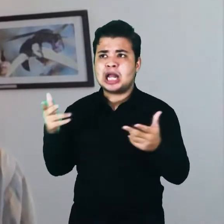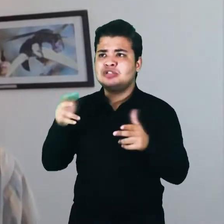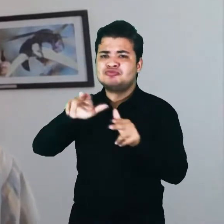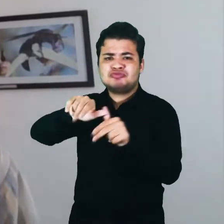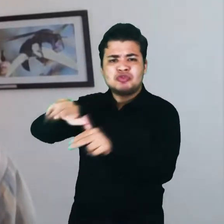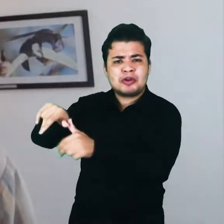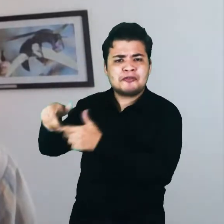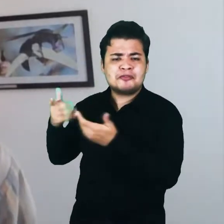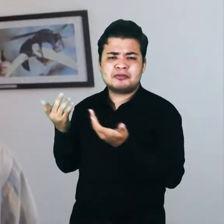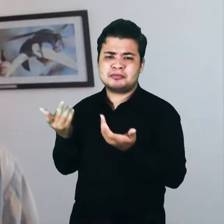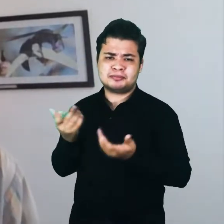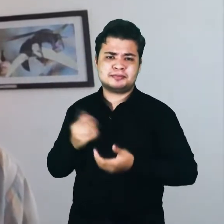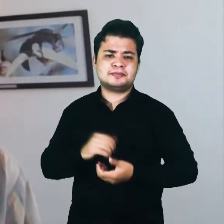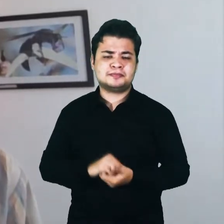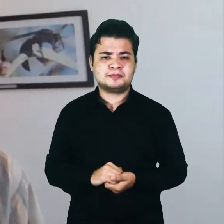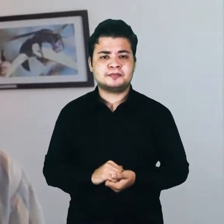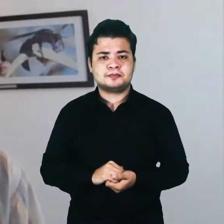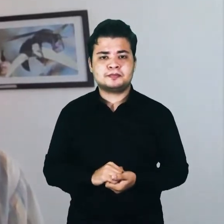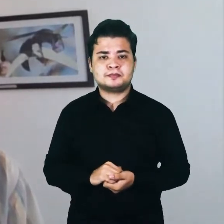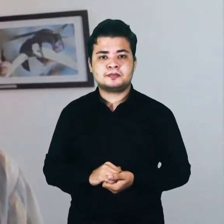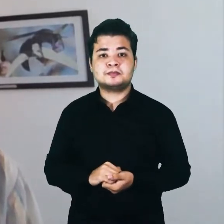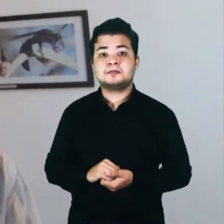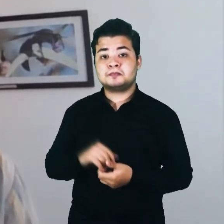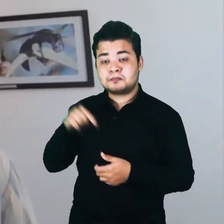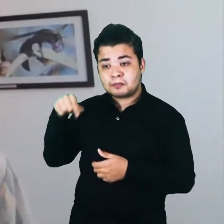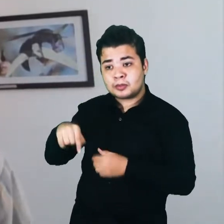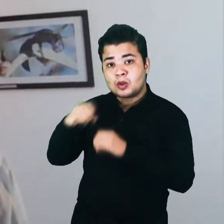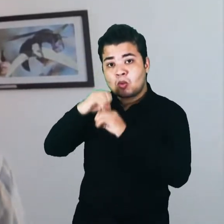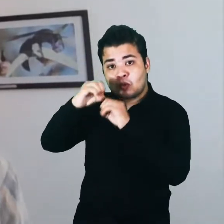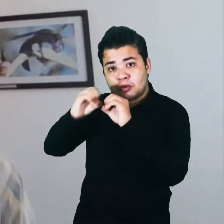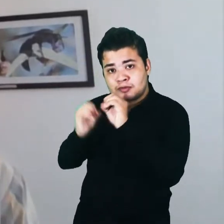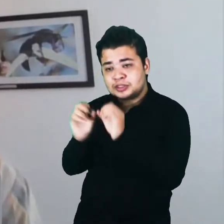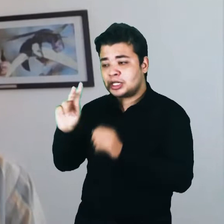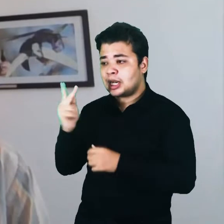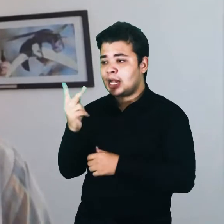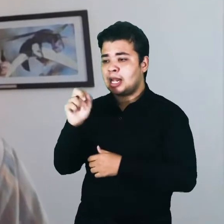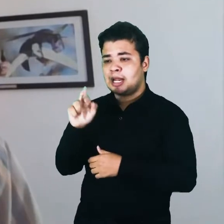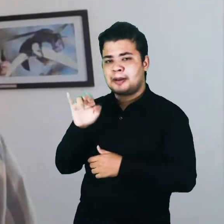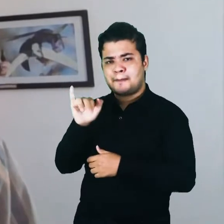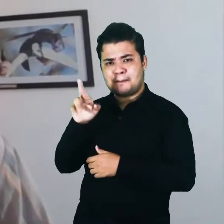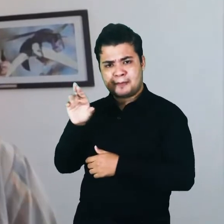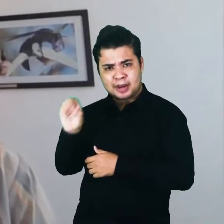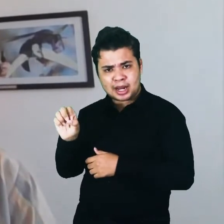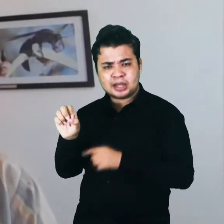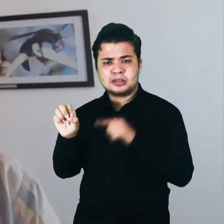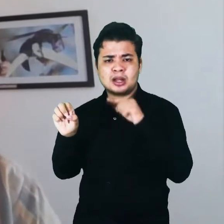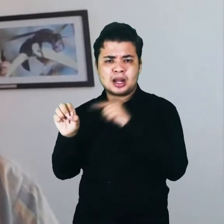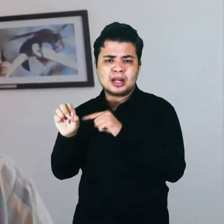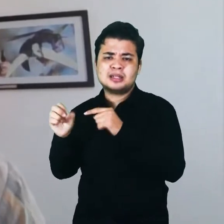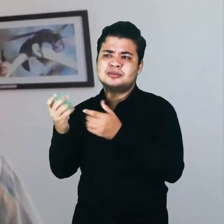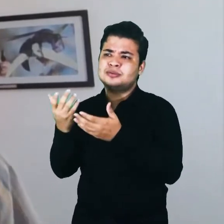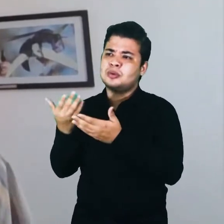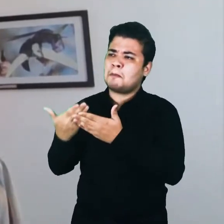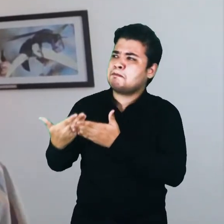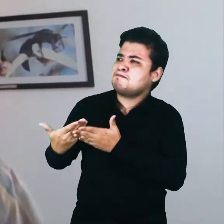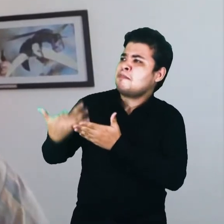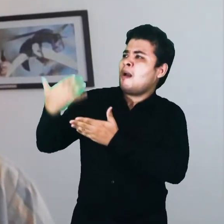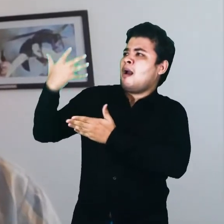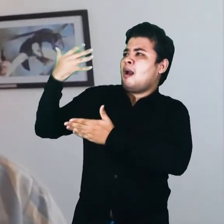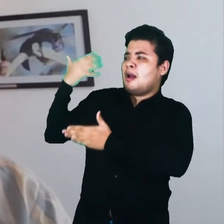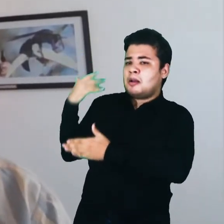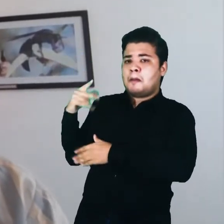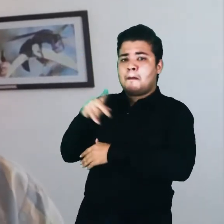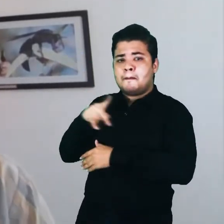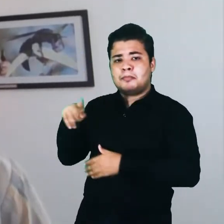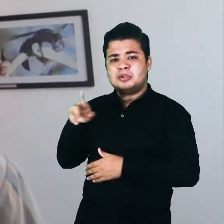por diante. O herbário nosso da UFG, na realidade, ele Ele começa lá com o professor Riso,